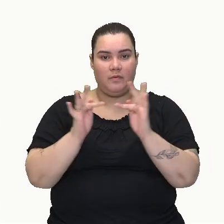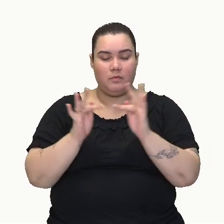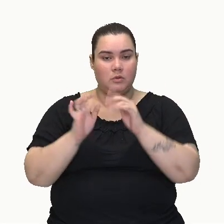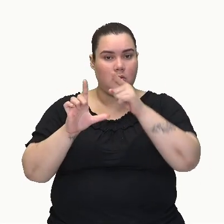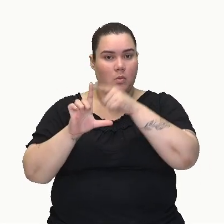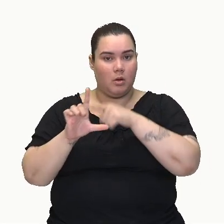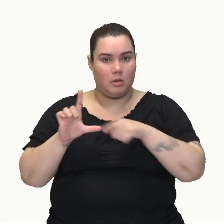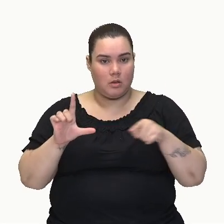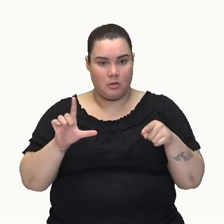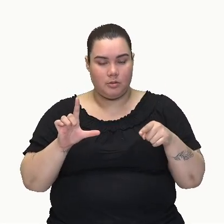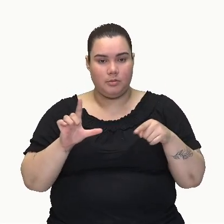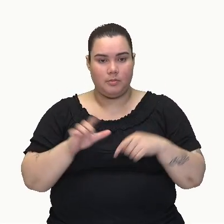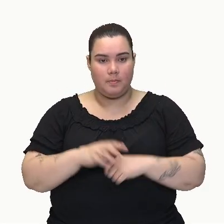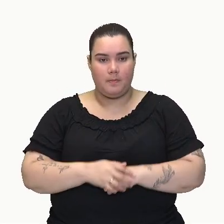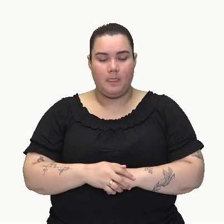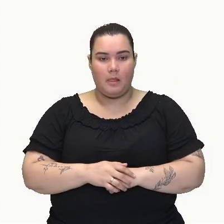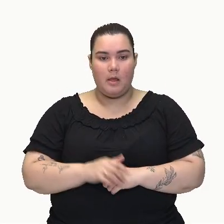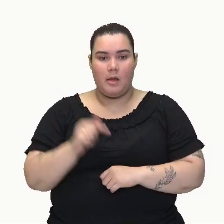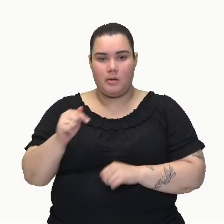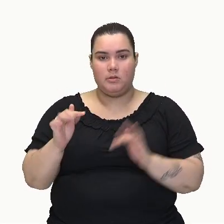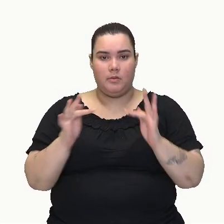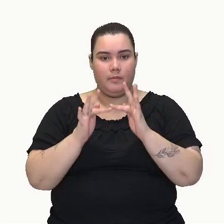a função do segundo grau,